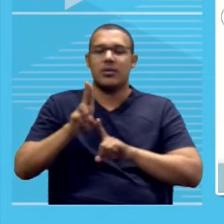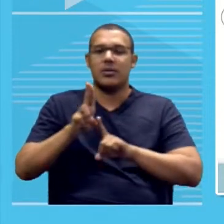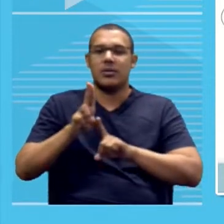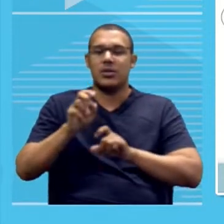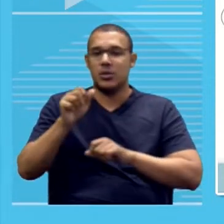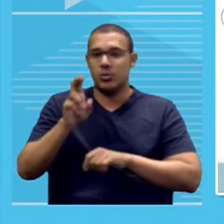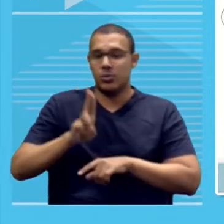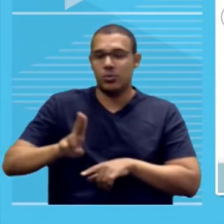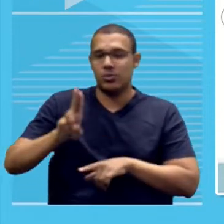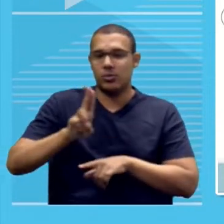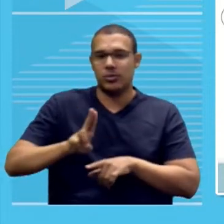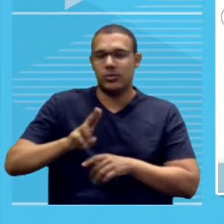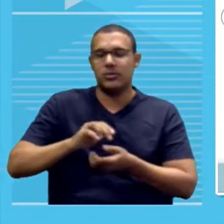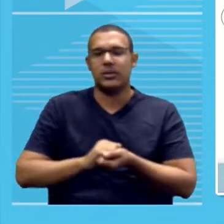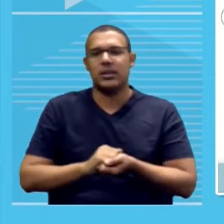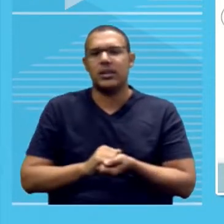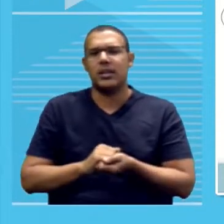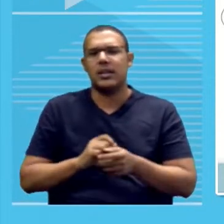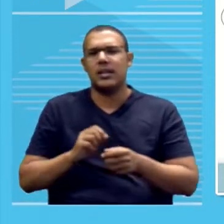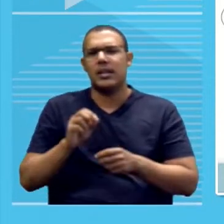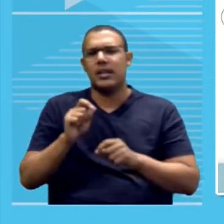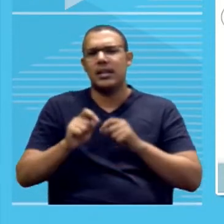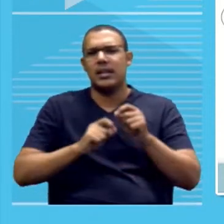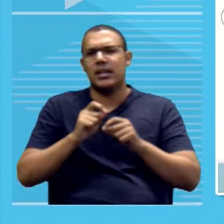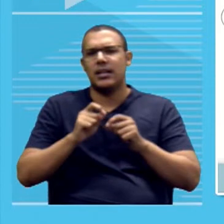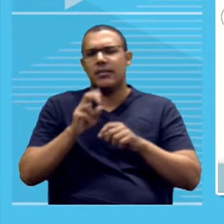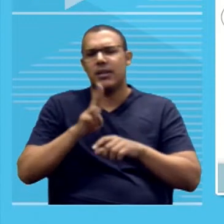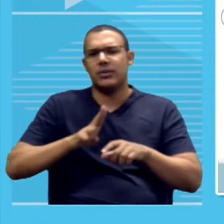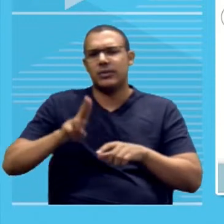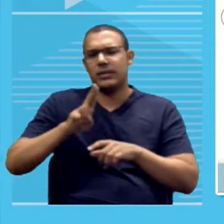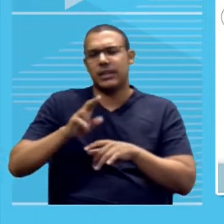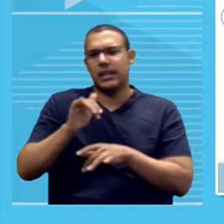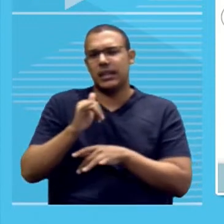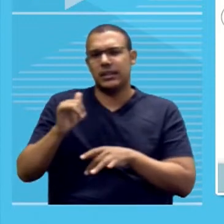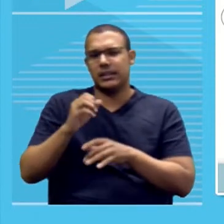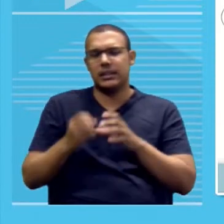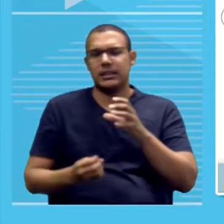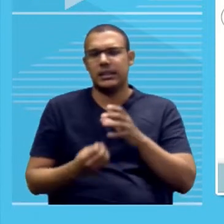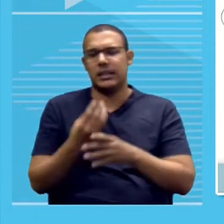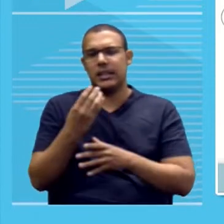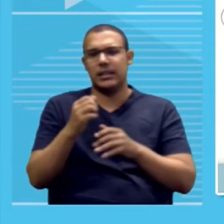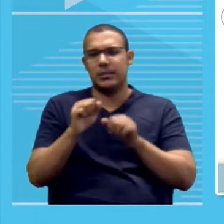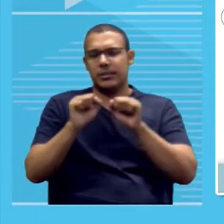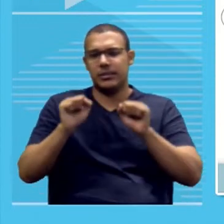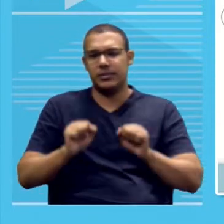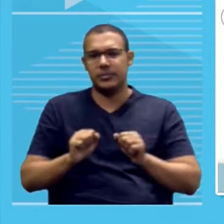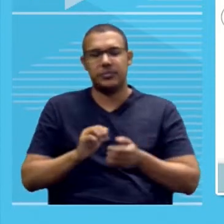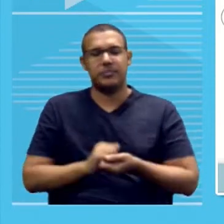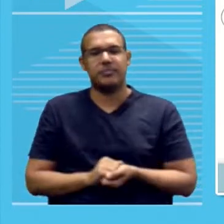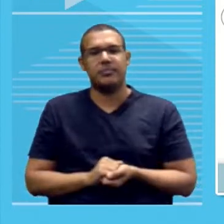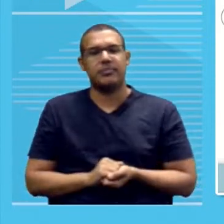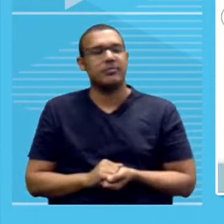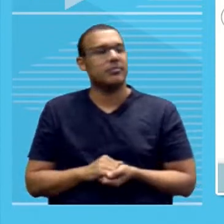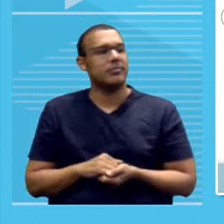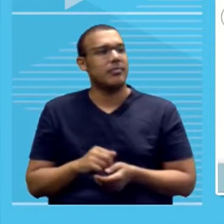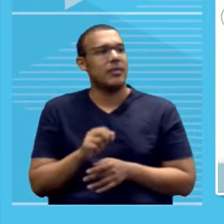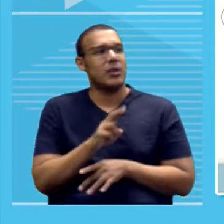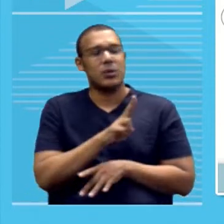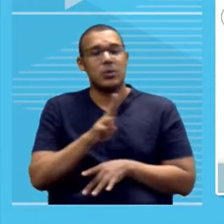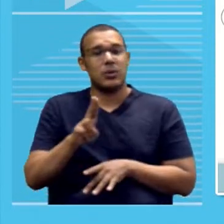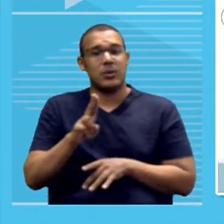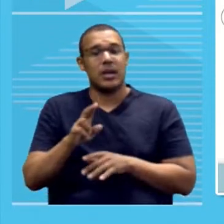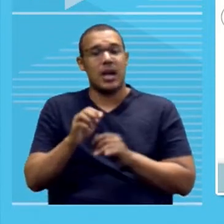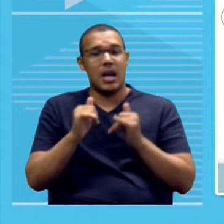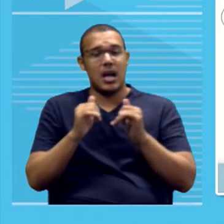consumidora. Quem é que vai consumir a energia elétrica gerada por um sistema? Esses caras são chamados de